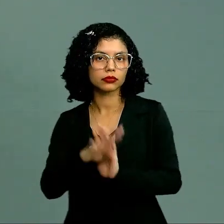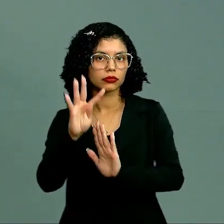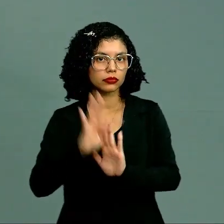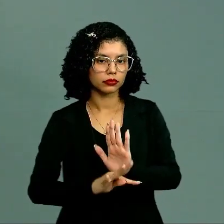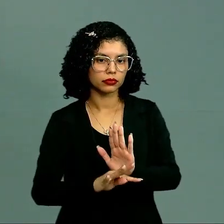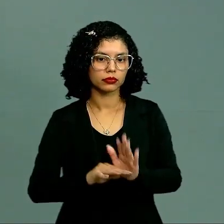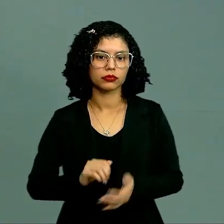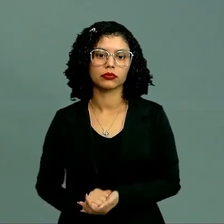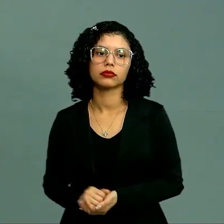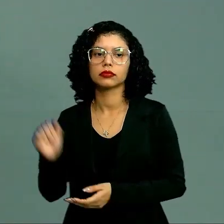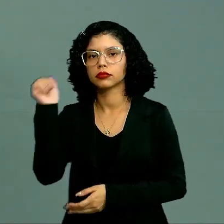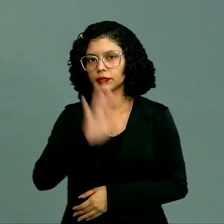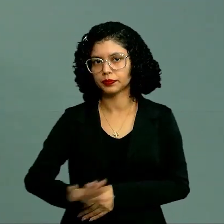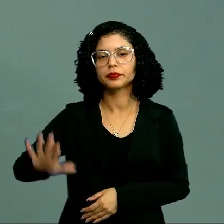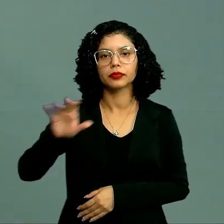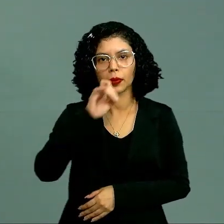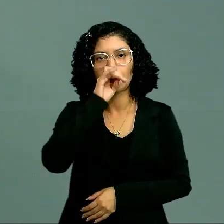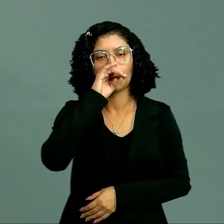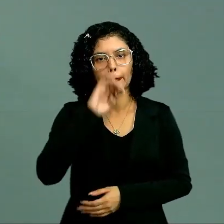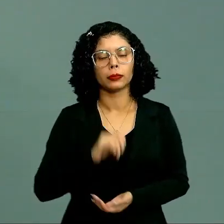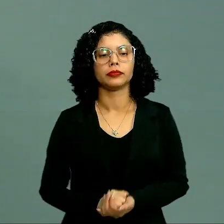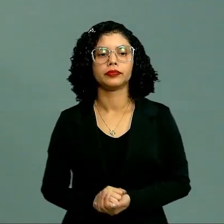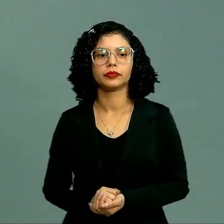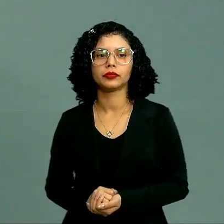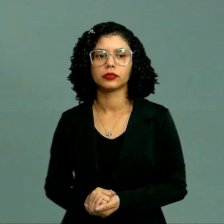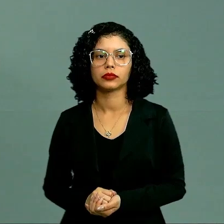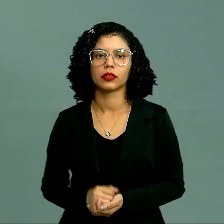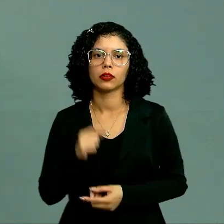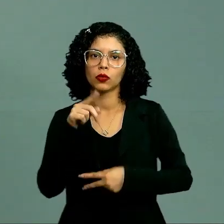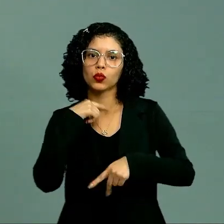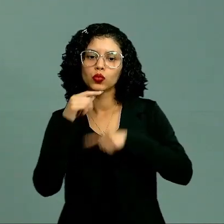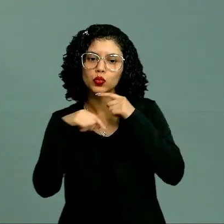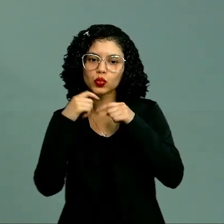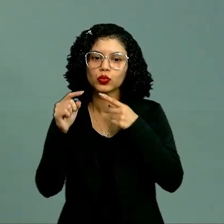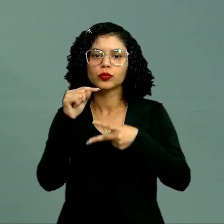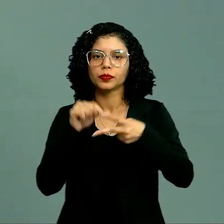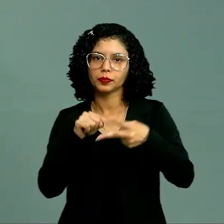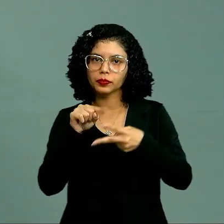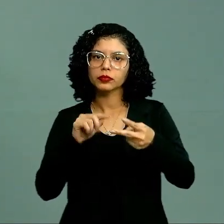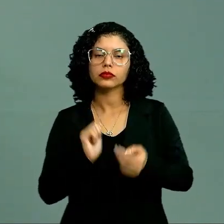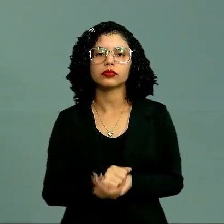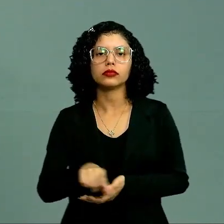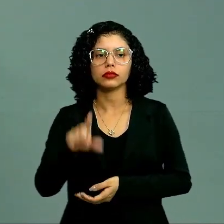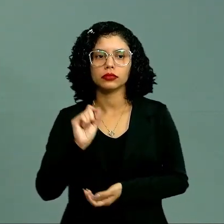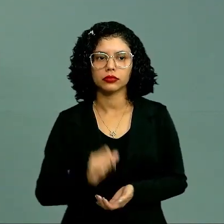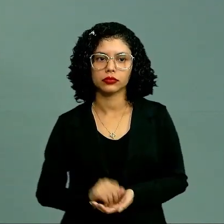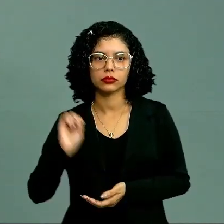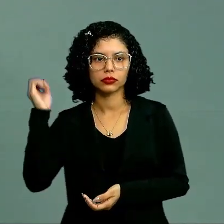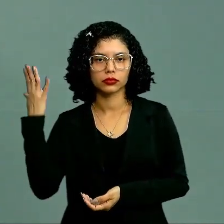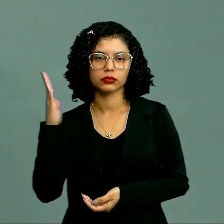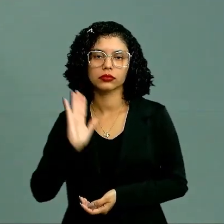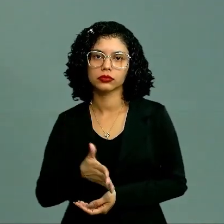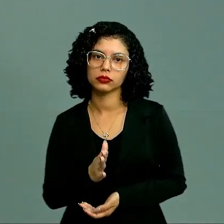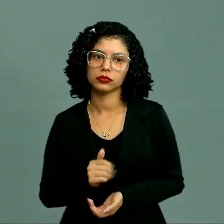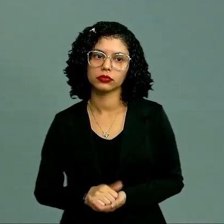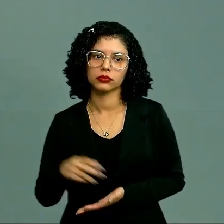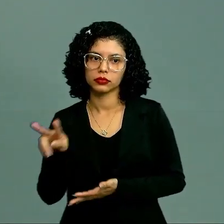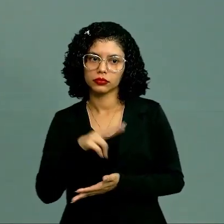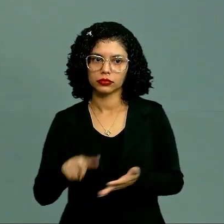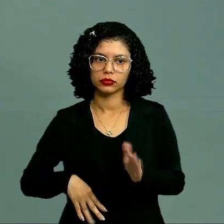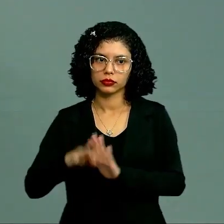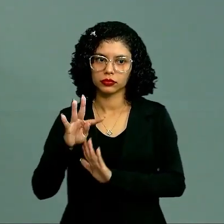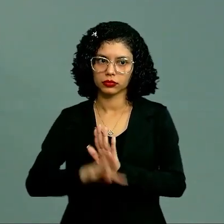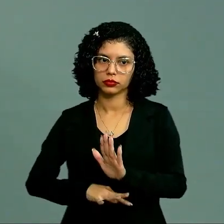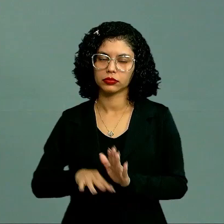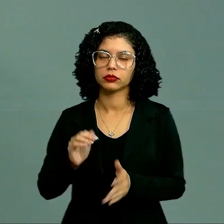texto. Geralmente, nós sabemos que ficamos em dúvida entre duas alternativas. Nesse caso, nós faríamos uma leitura do